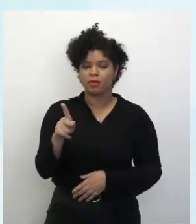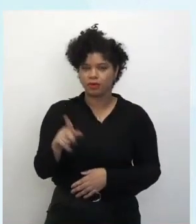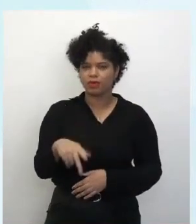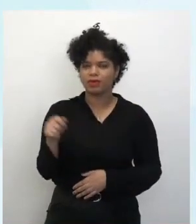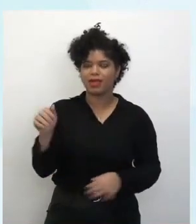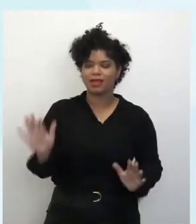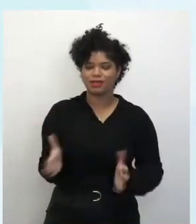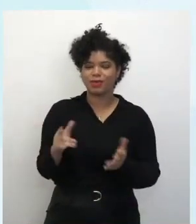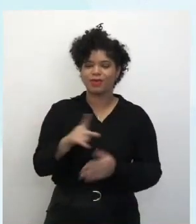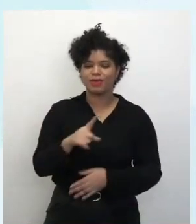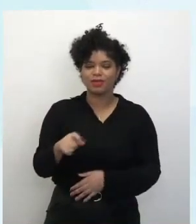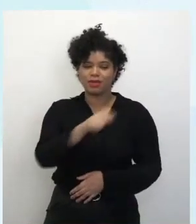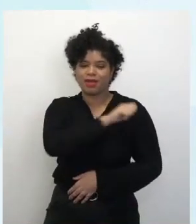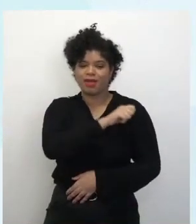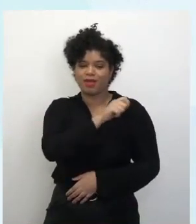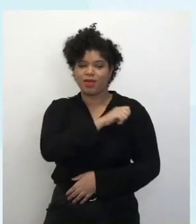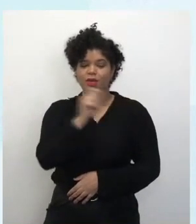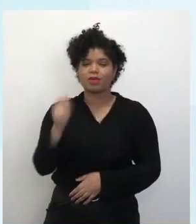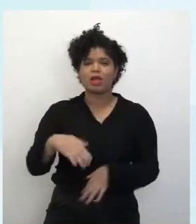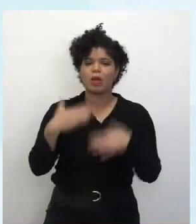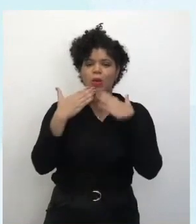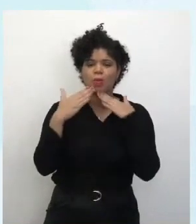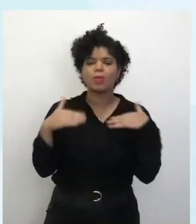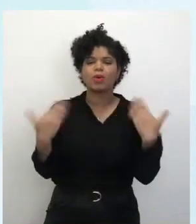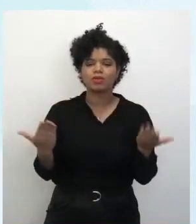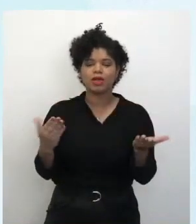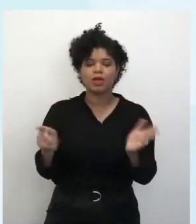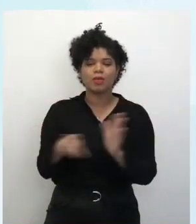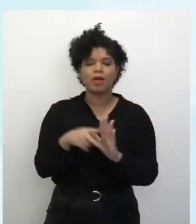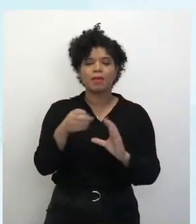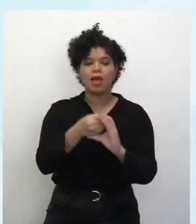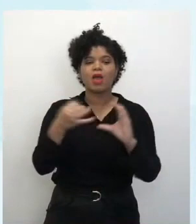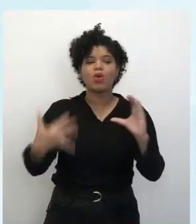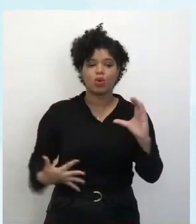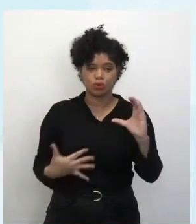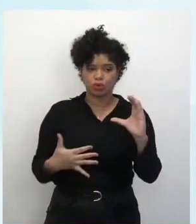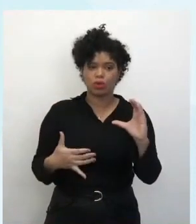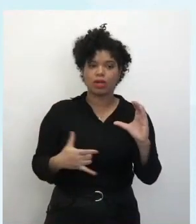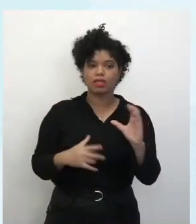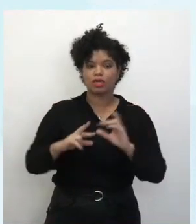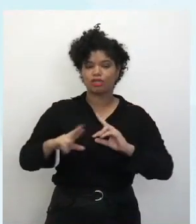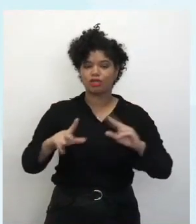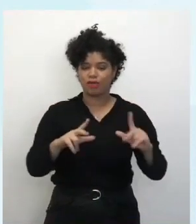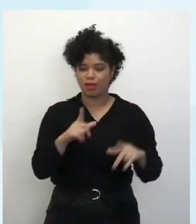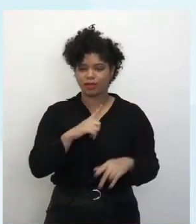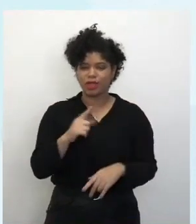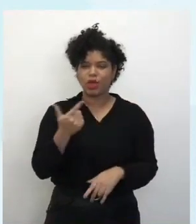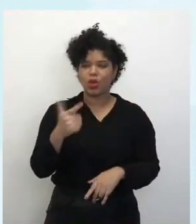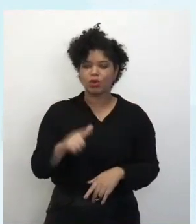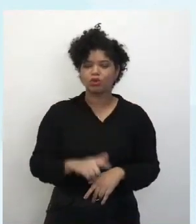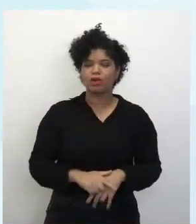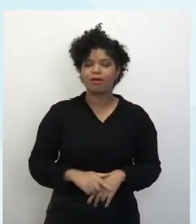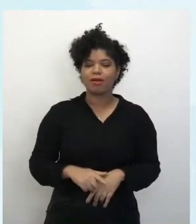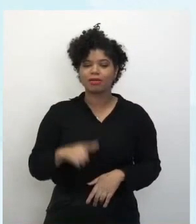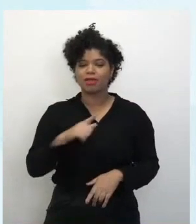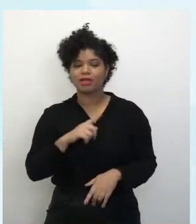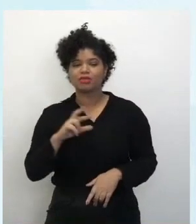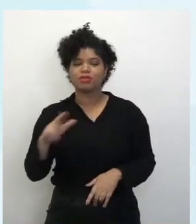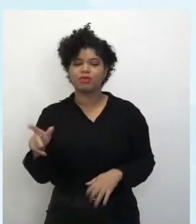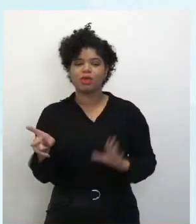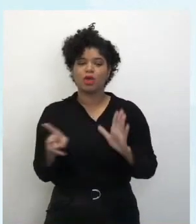estimular seus alunos a apontar uma característica que há em comum e outra bem diferente